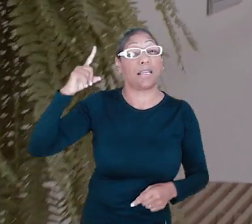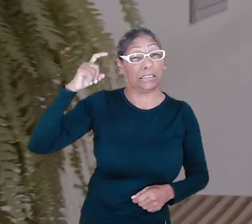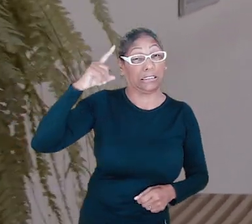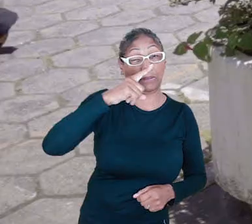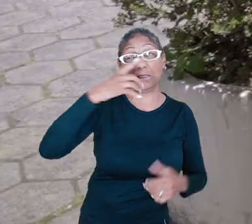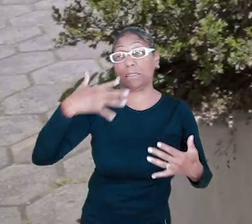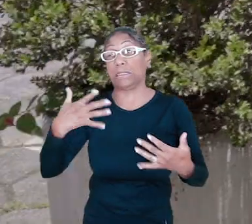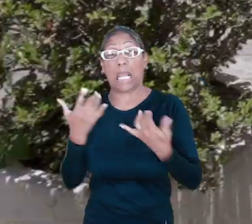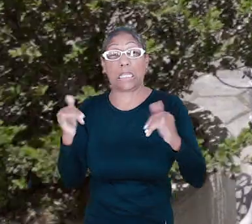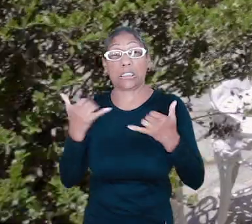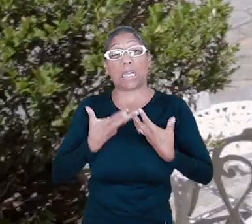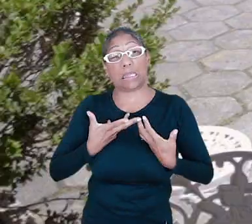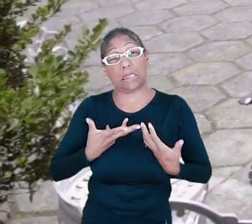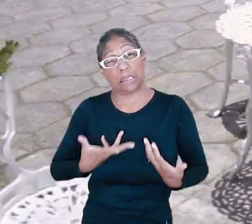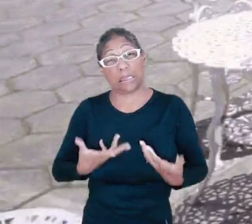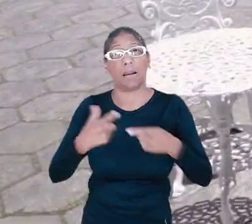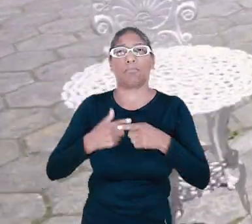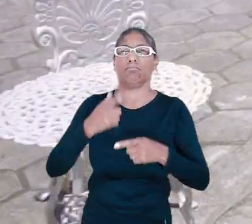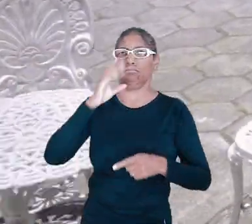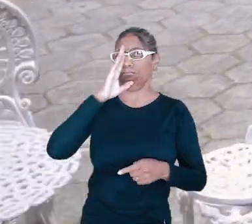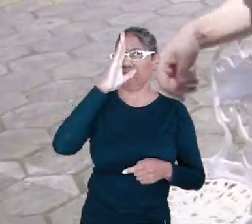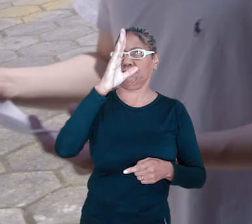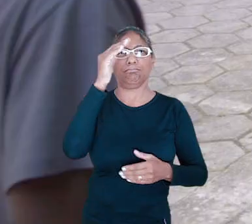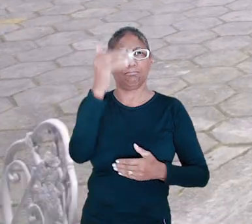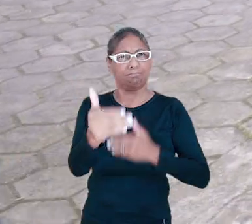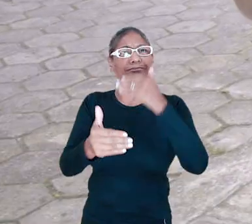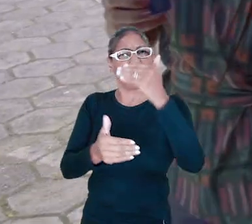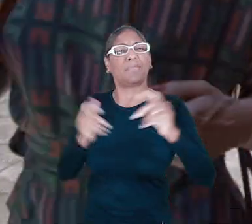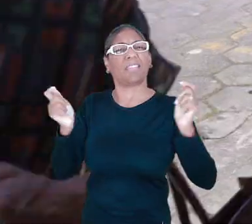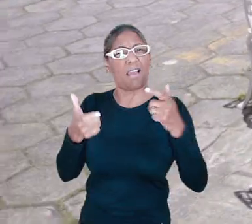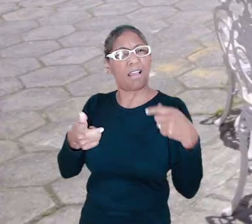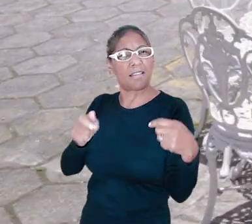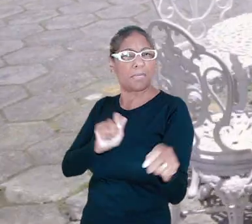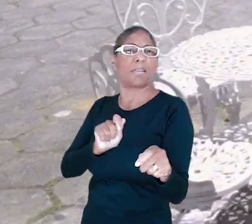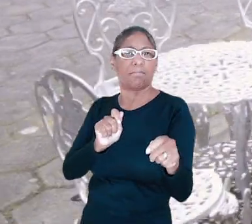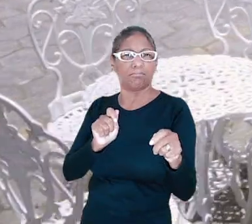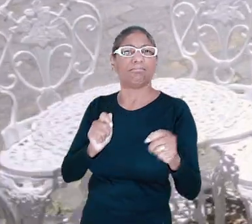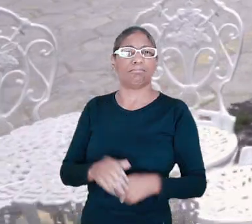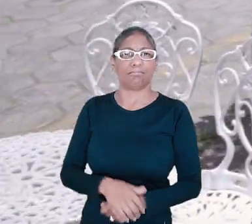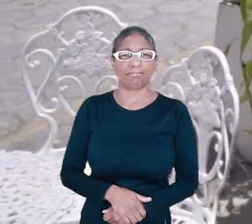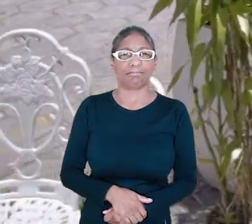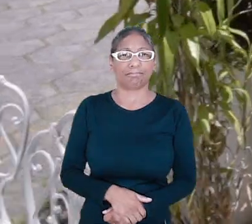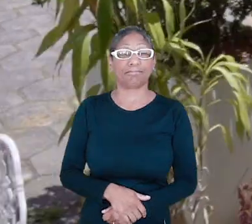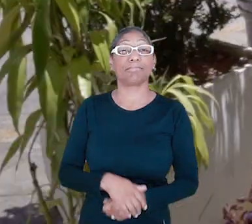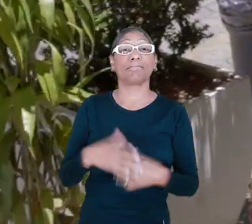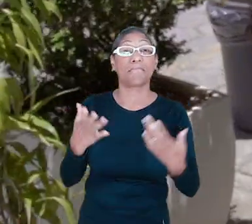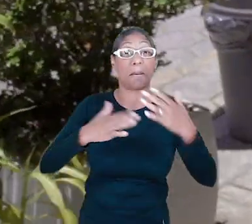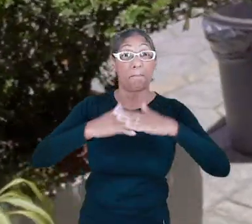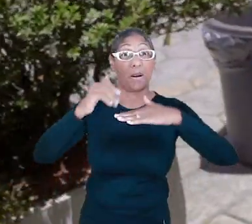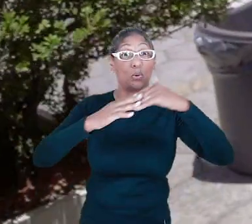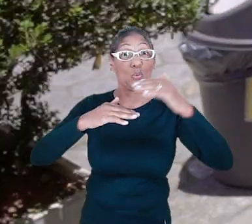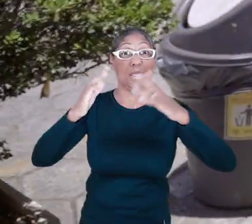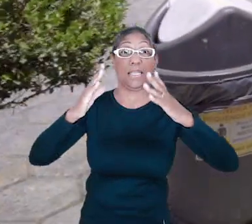levantar e de encontrar energia e força para olhar para frente, para fazer toda essa readequação que a pandemia exigiu. Para